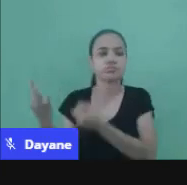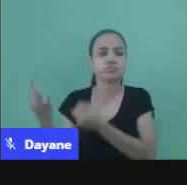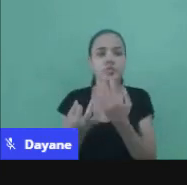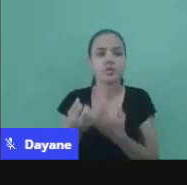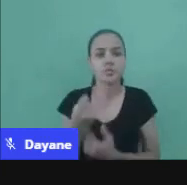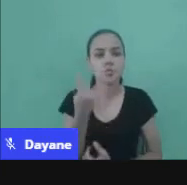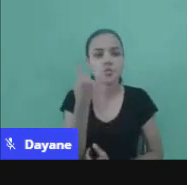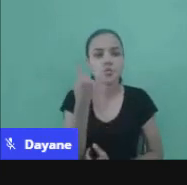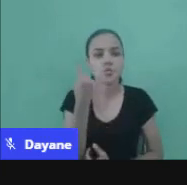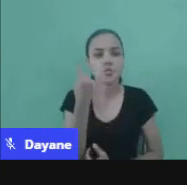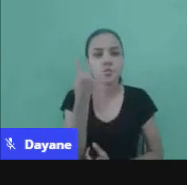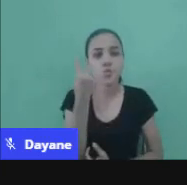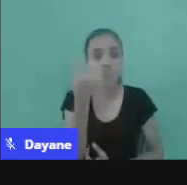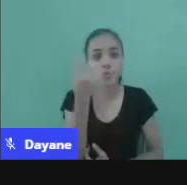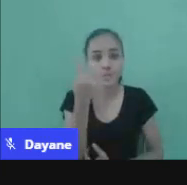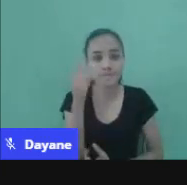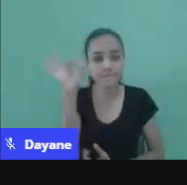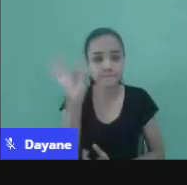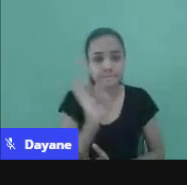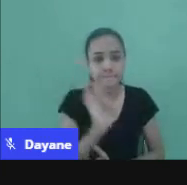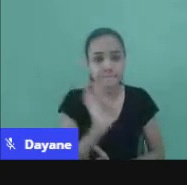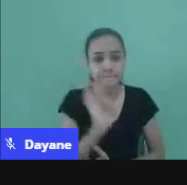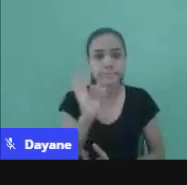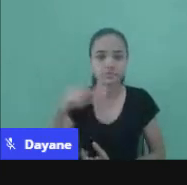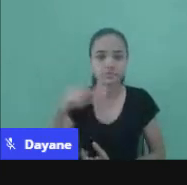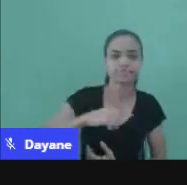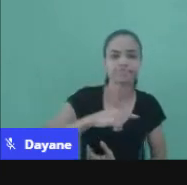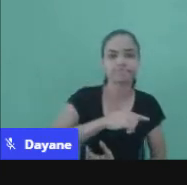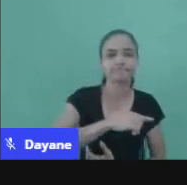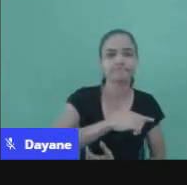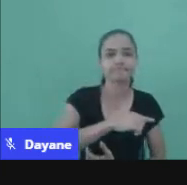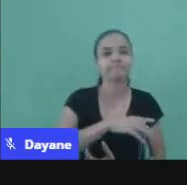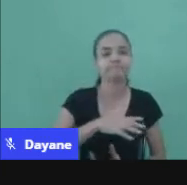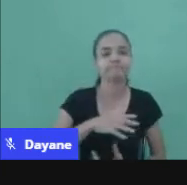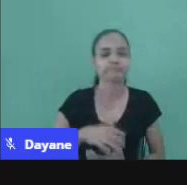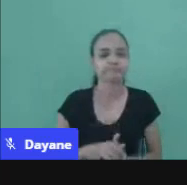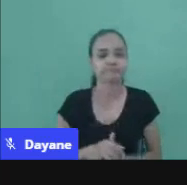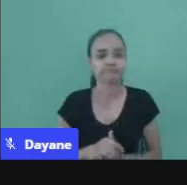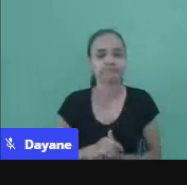atropelado. Trabalhamos também com os utilizadores